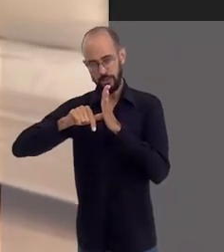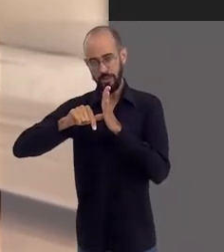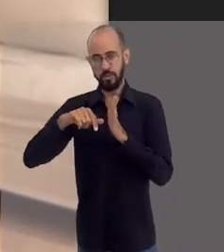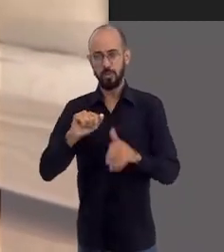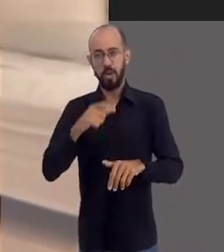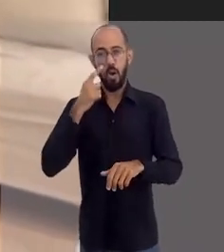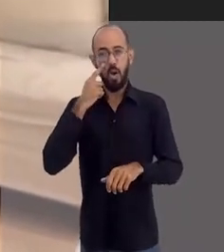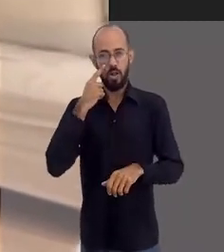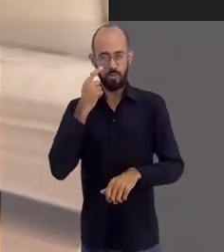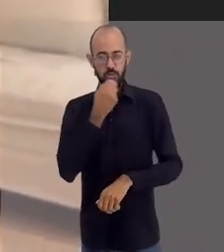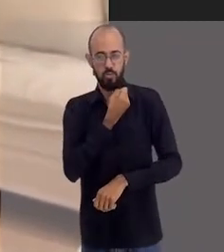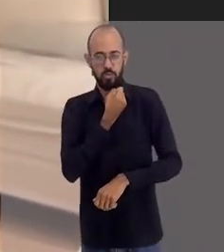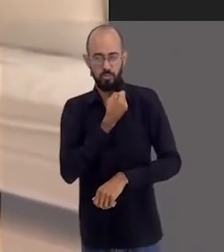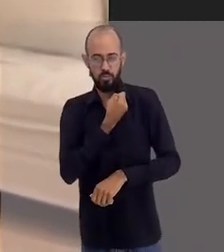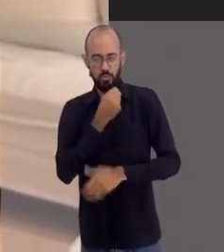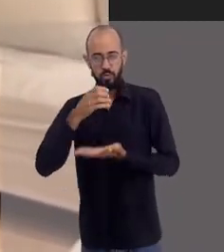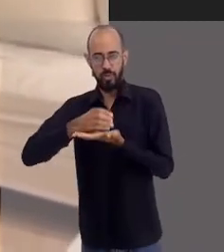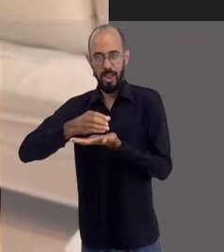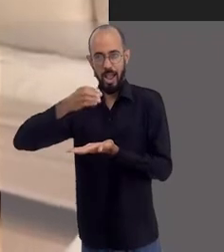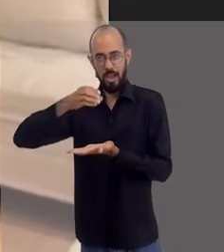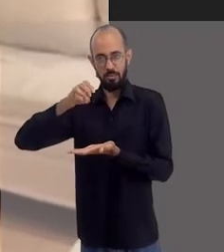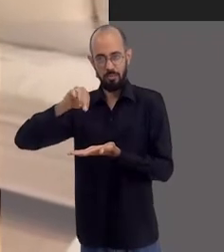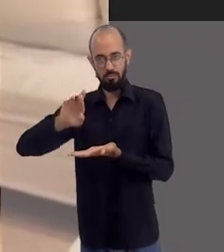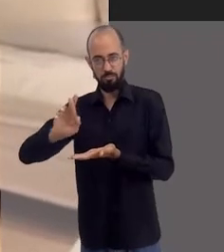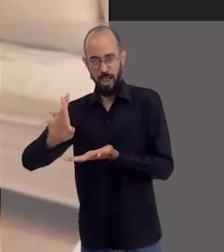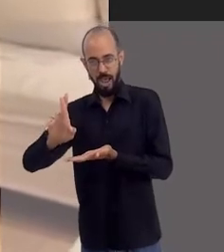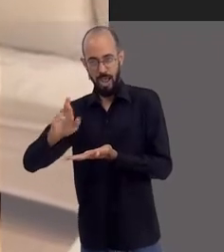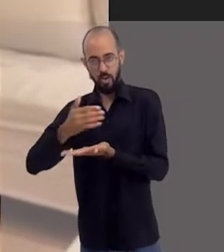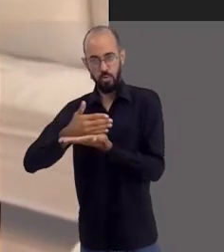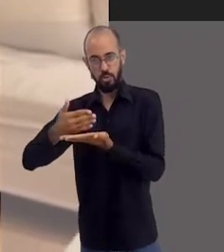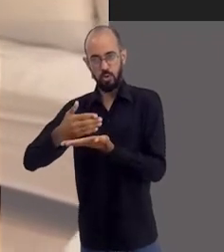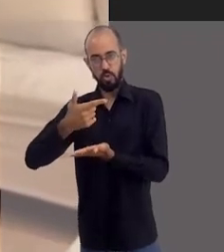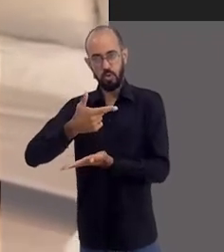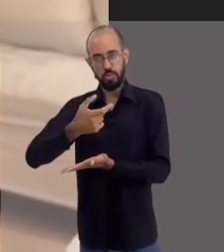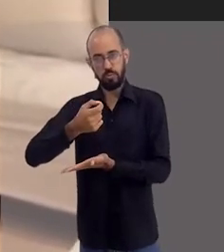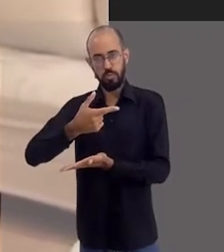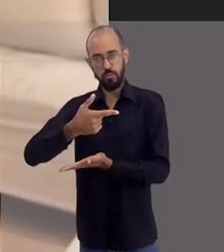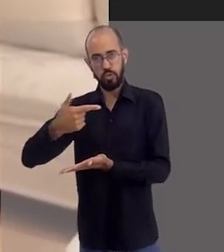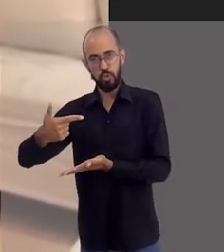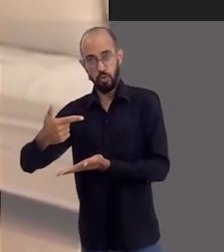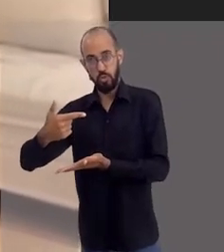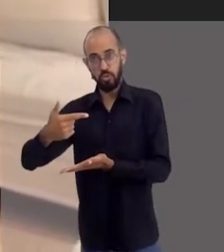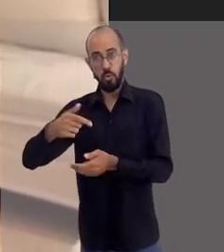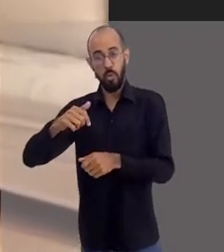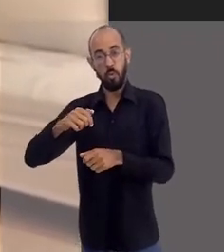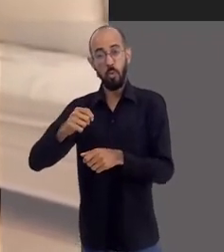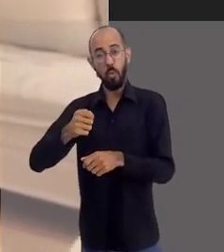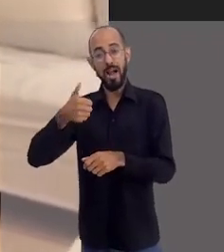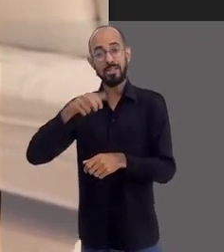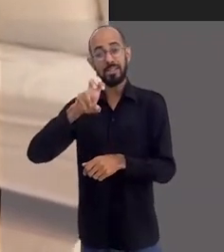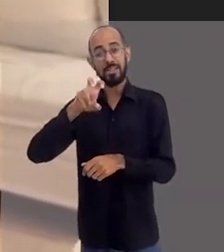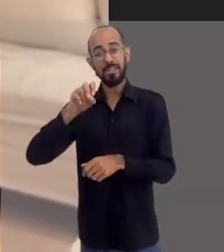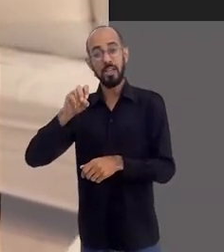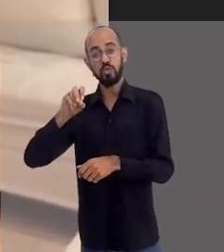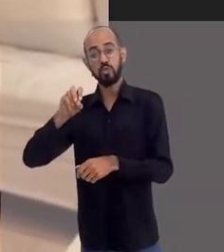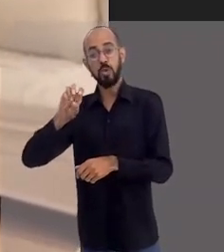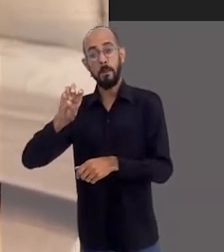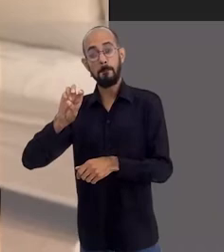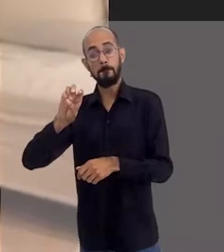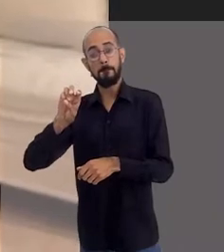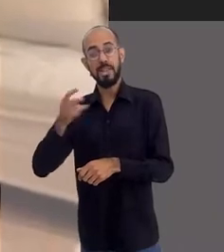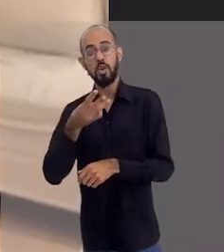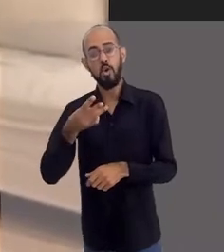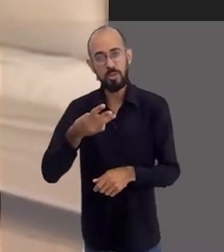olha os números o garrafa no mar chegou o início de 2022 com quase meio milhão de reais em quantas vagas